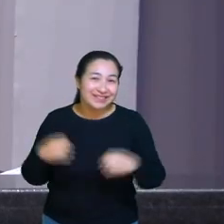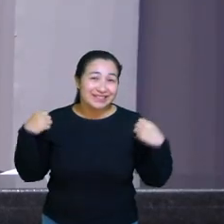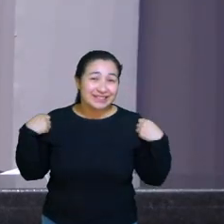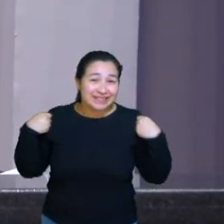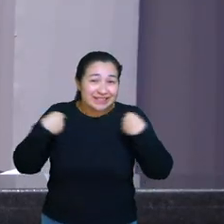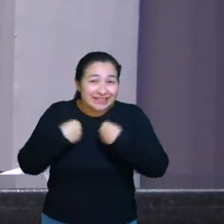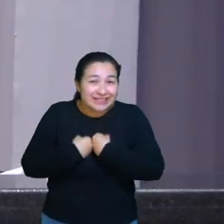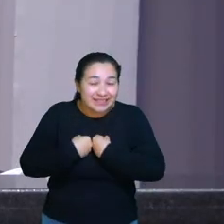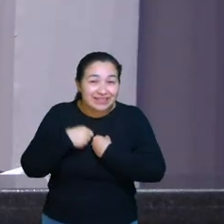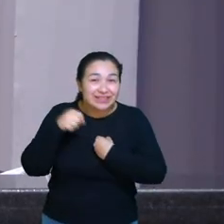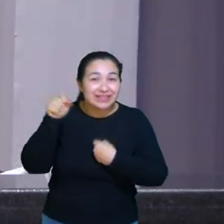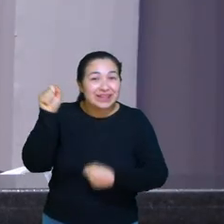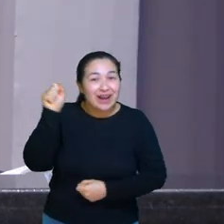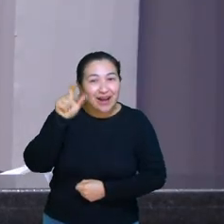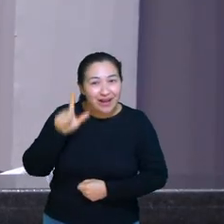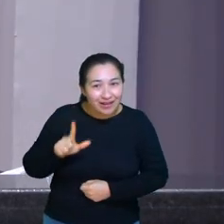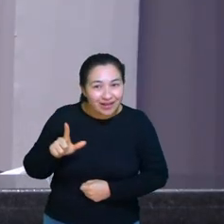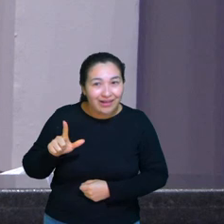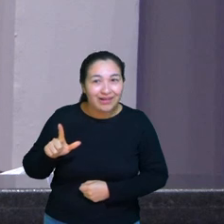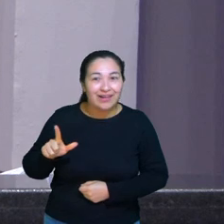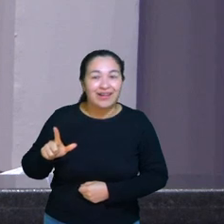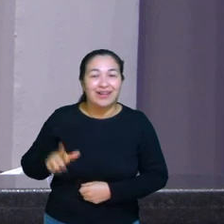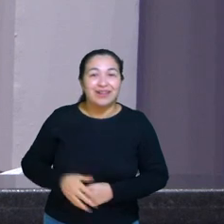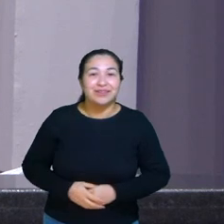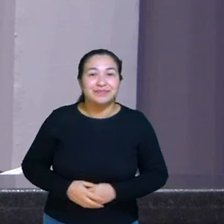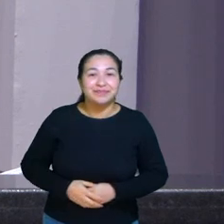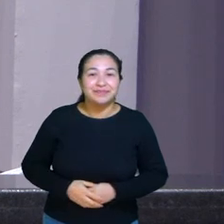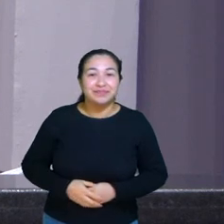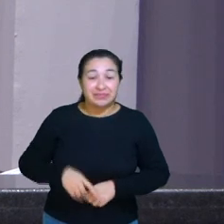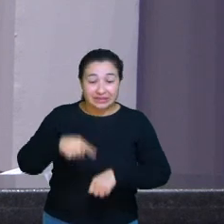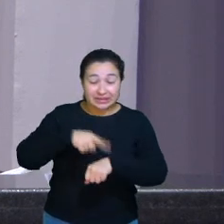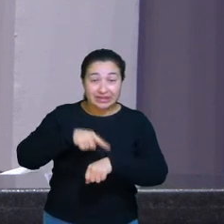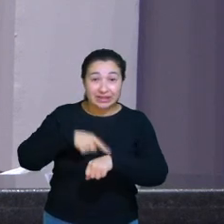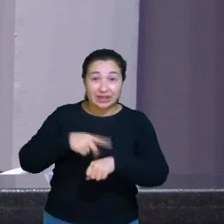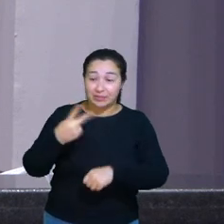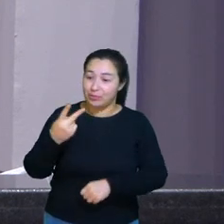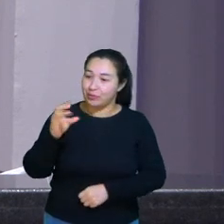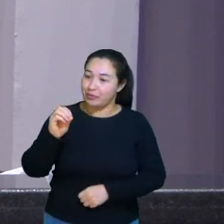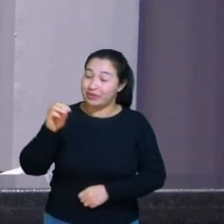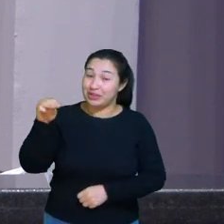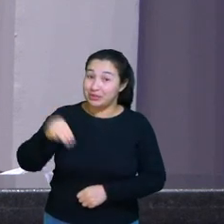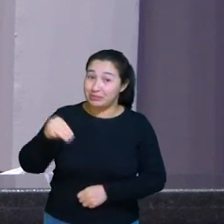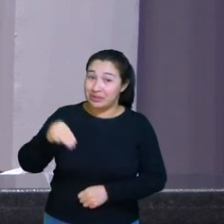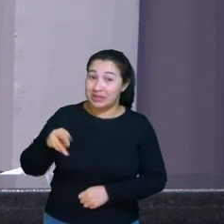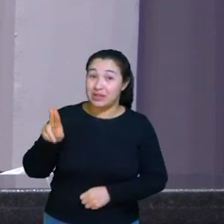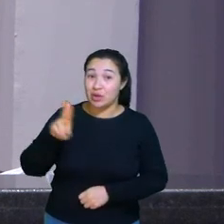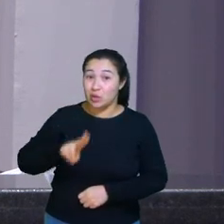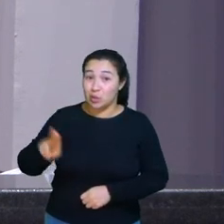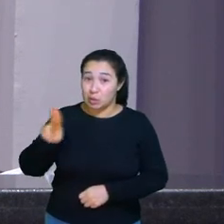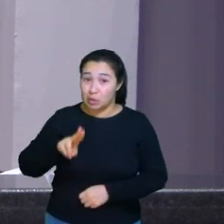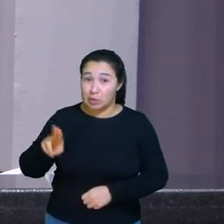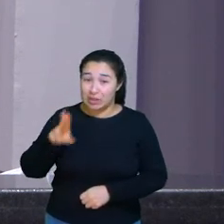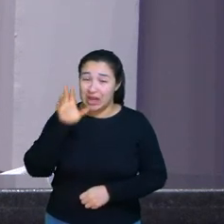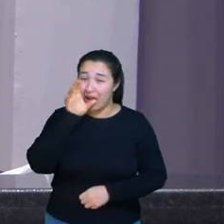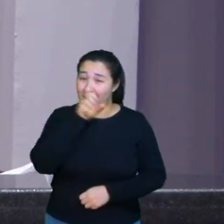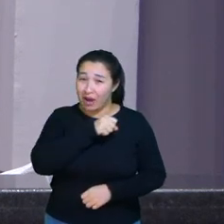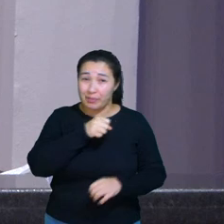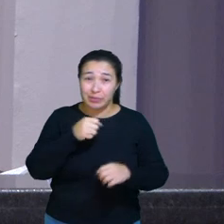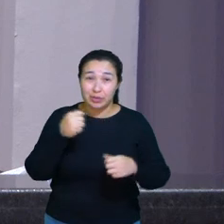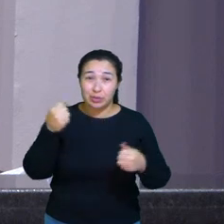azul e tenho 20 minutos para falar vou utilizar o Manes falar bem rapidinho